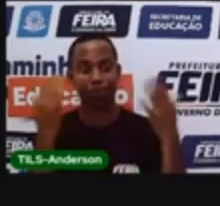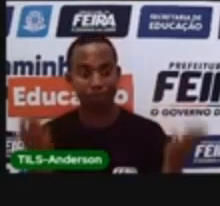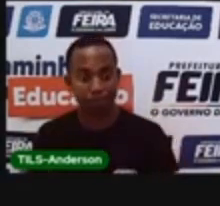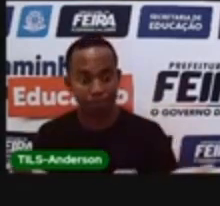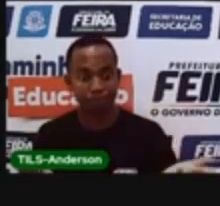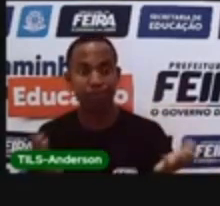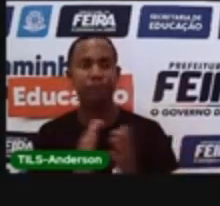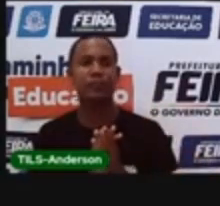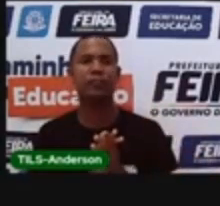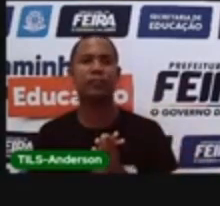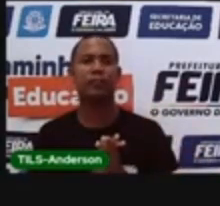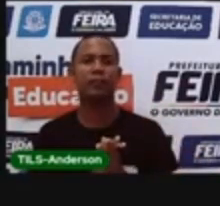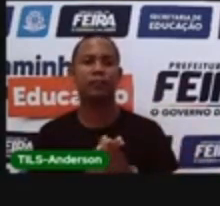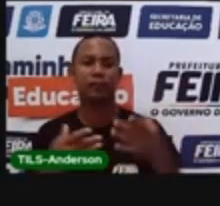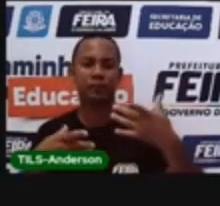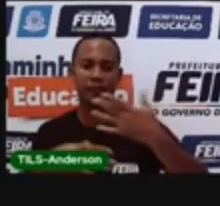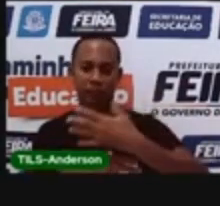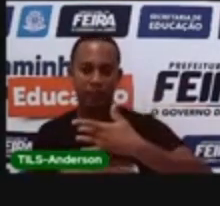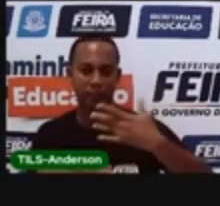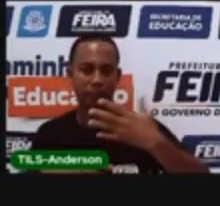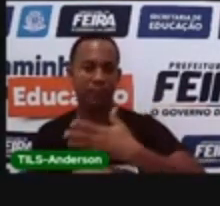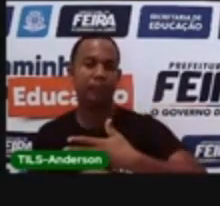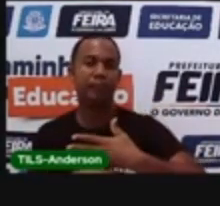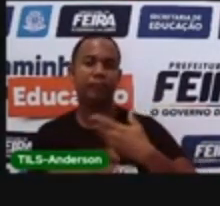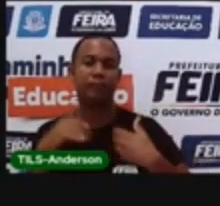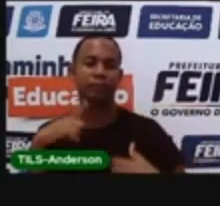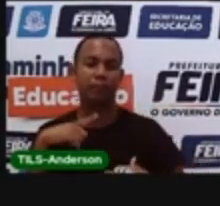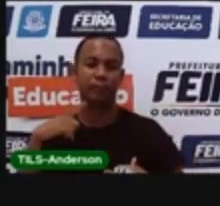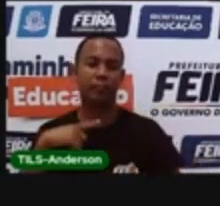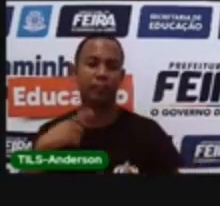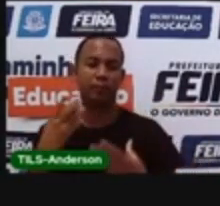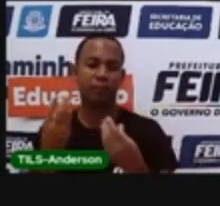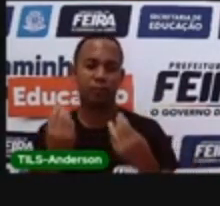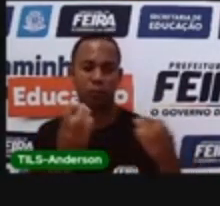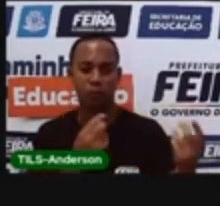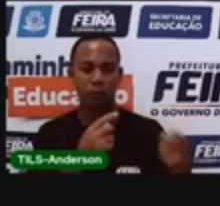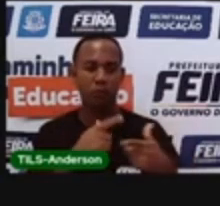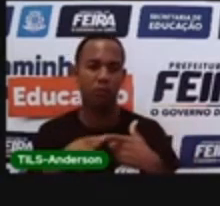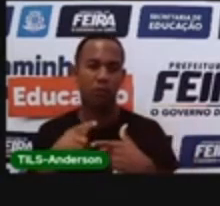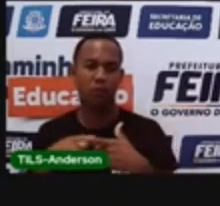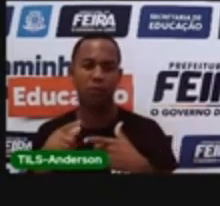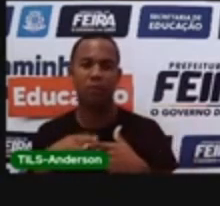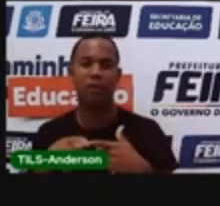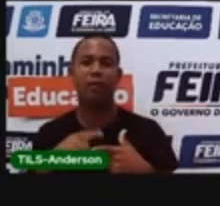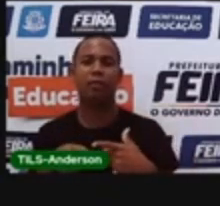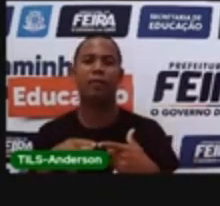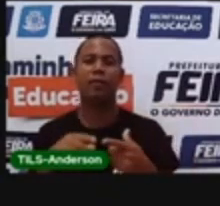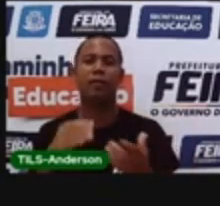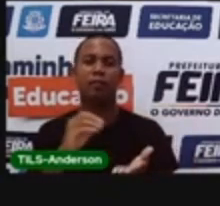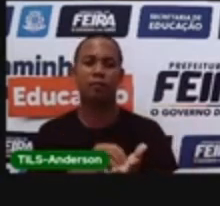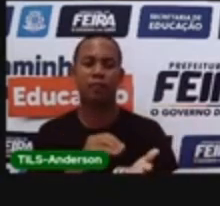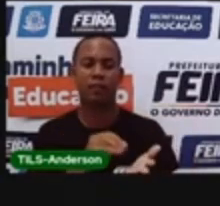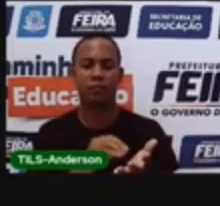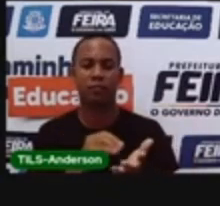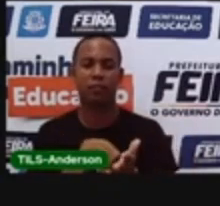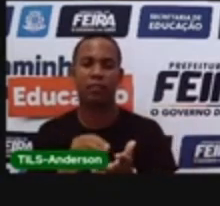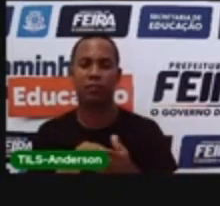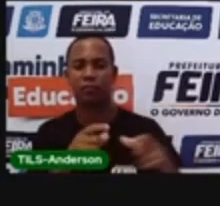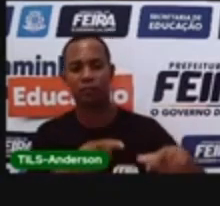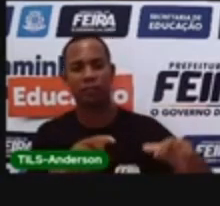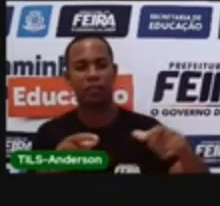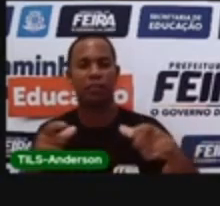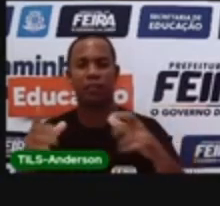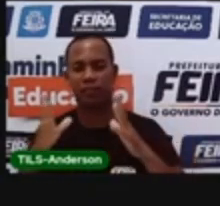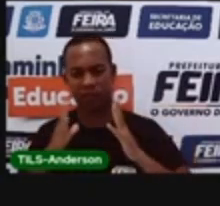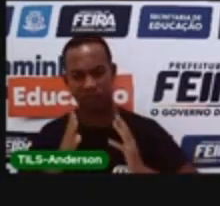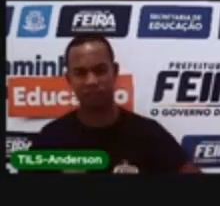infelizmente, né, as cidades ainda têm muito o que fazer para oferecer às pessoas um ambiente limpo e saudável.